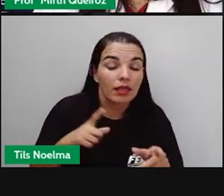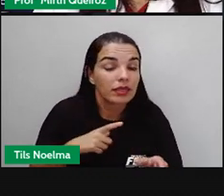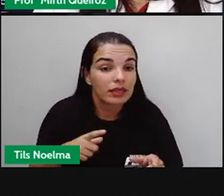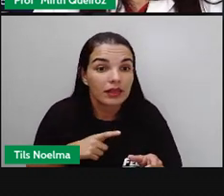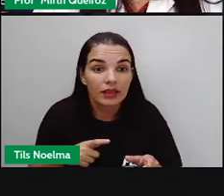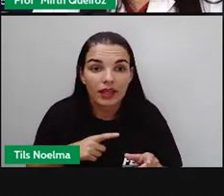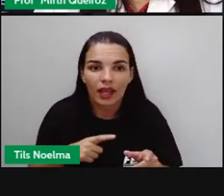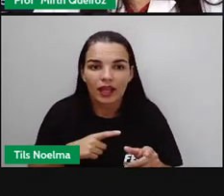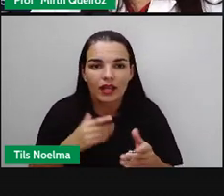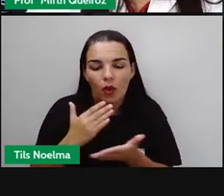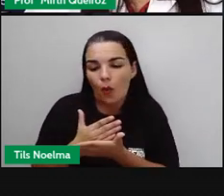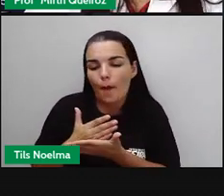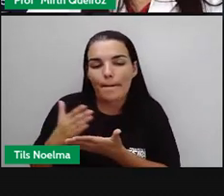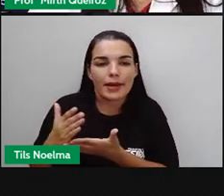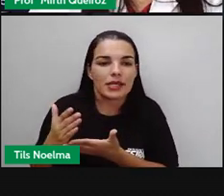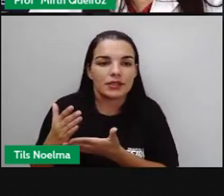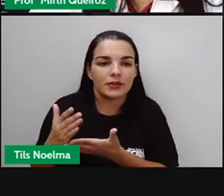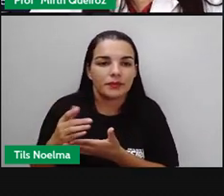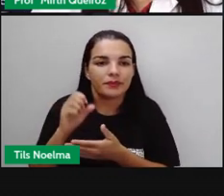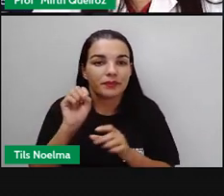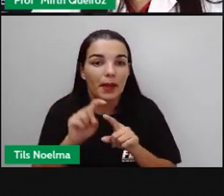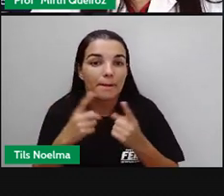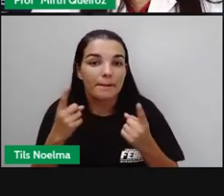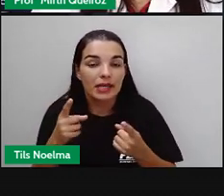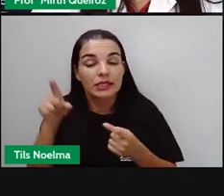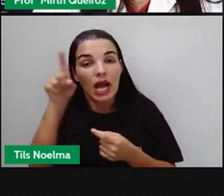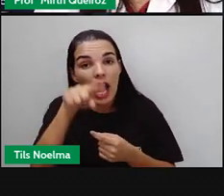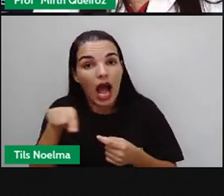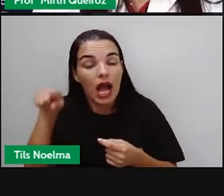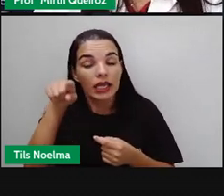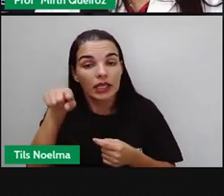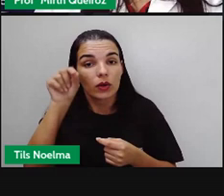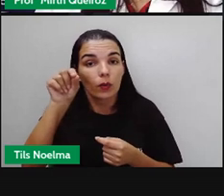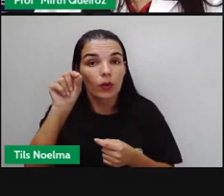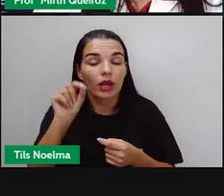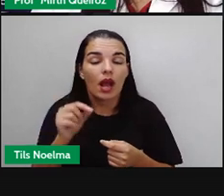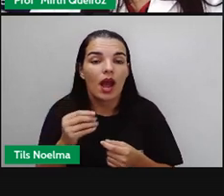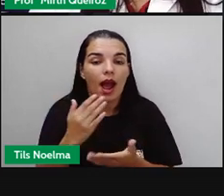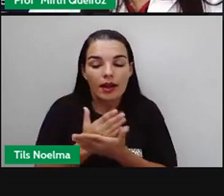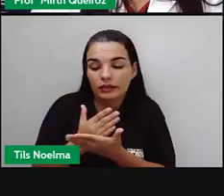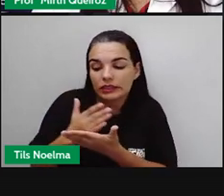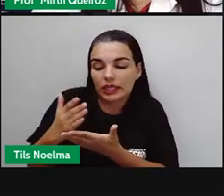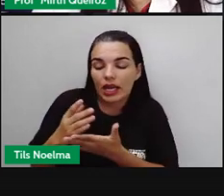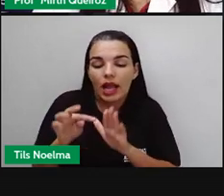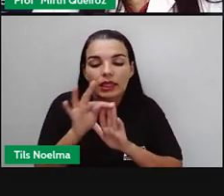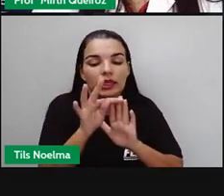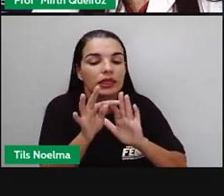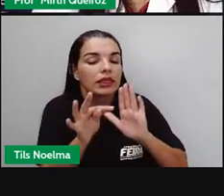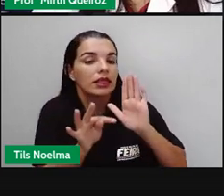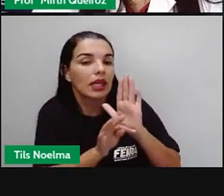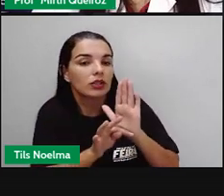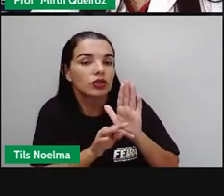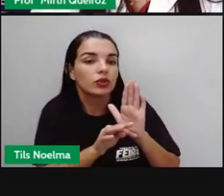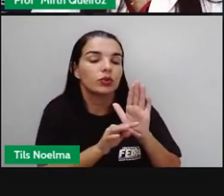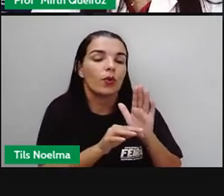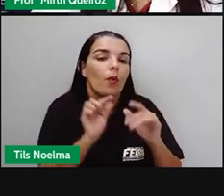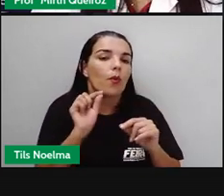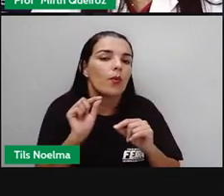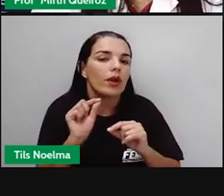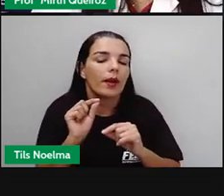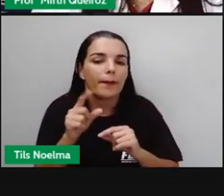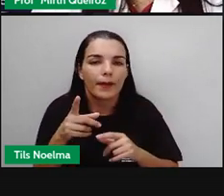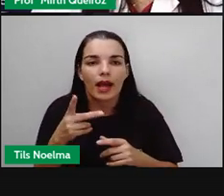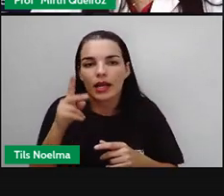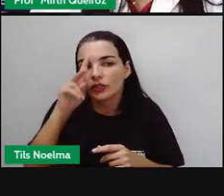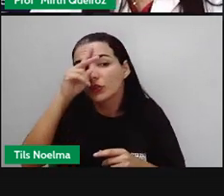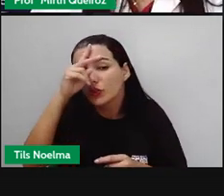tem introdução. Agora, a forma como você inicia essa introdução vai depender do tipo de texto que você está trabalhando. No caso do